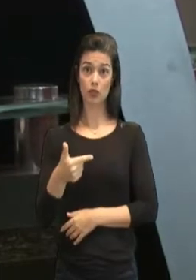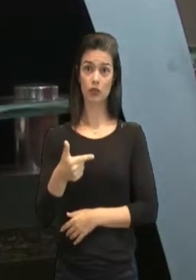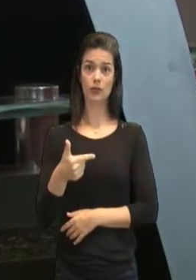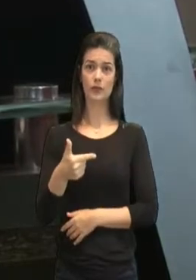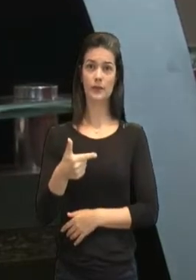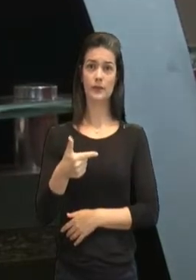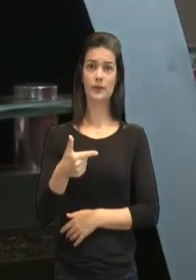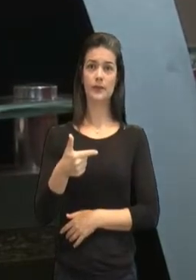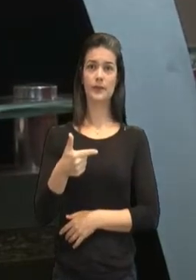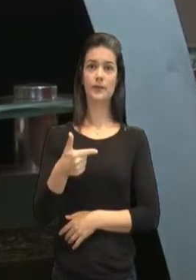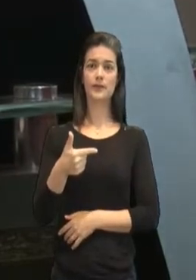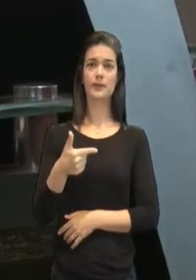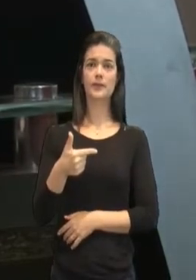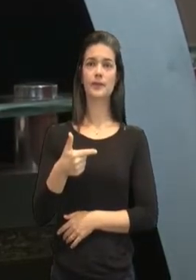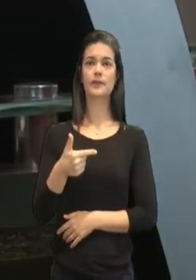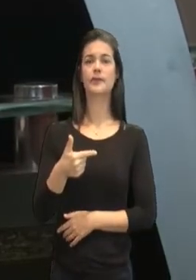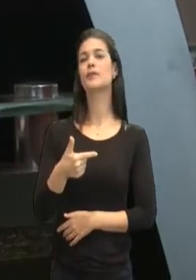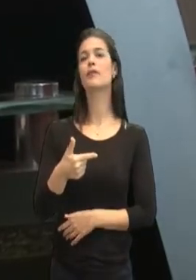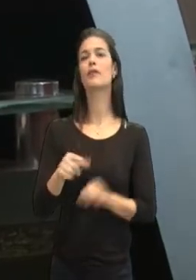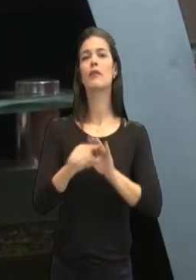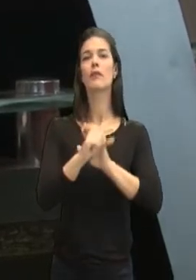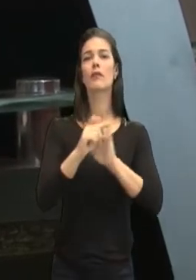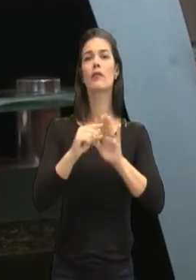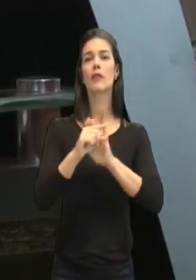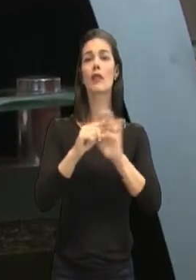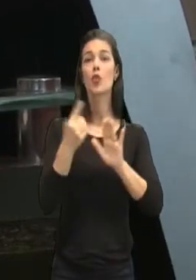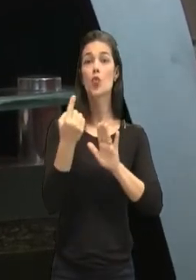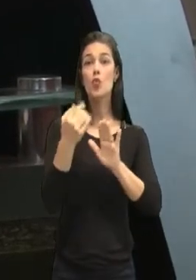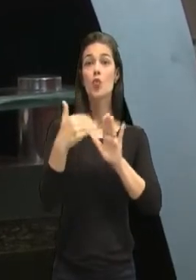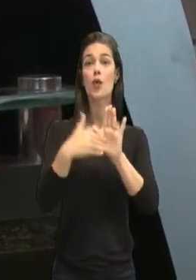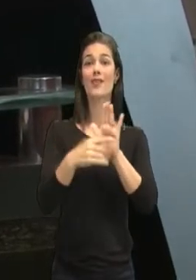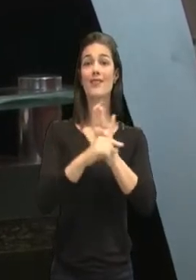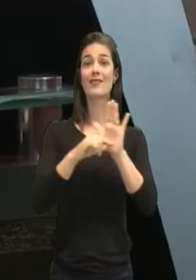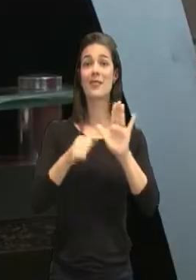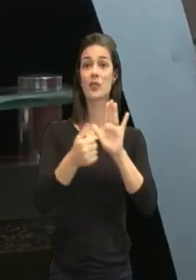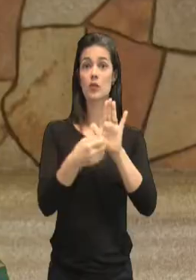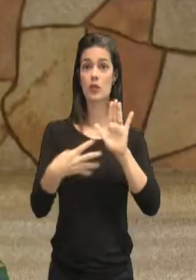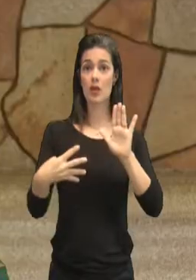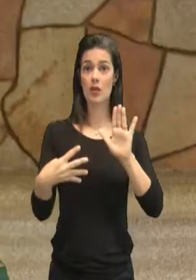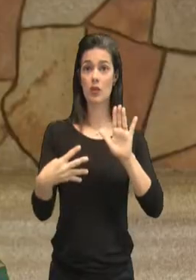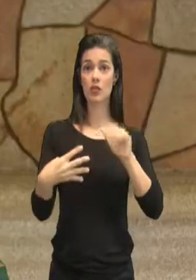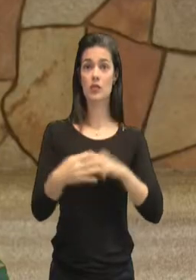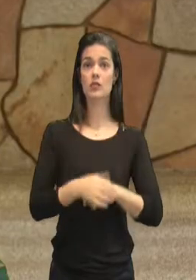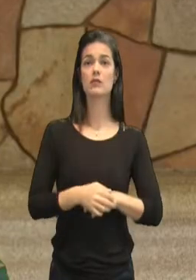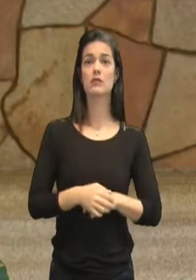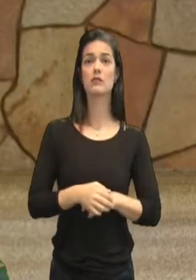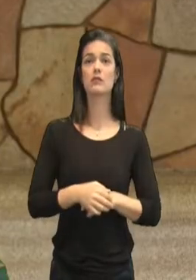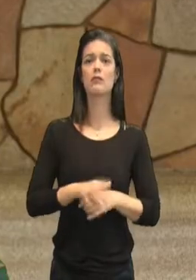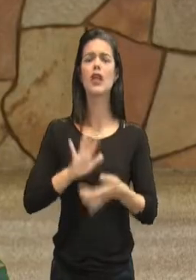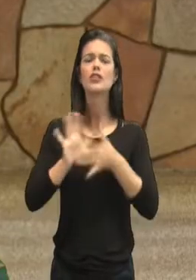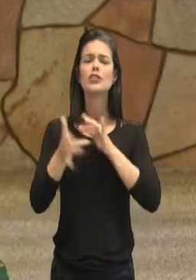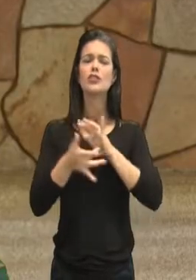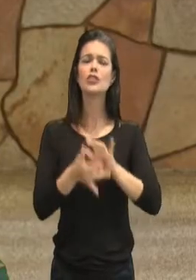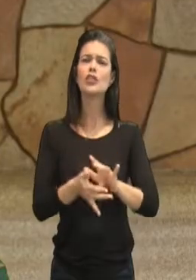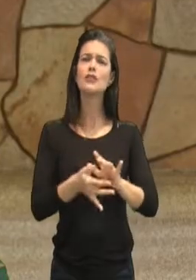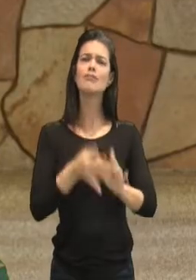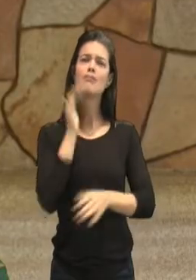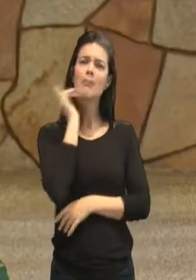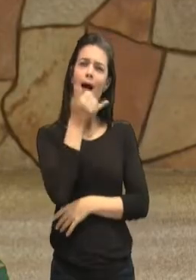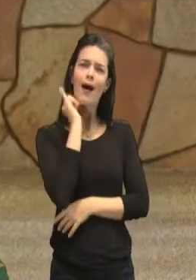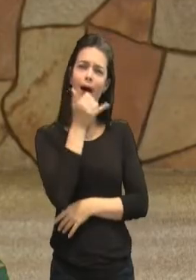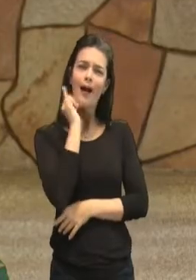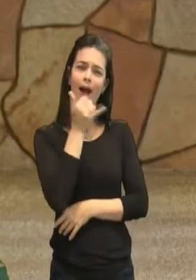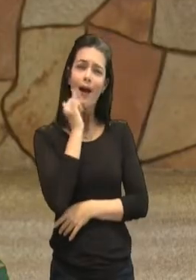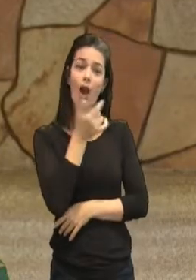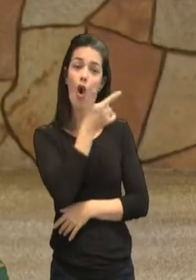capítulo 22 de Mateus, a partir do verso 1 até o verso 14, nós temos Jesus contando, ensinando